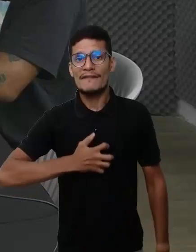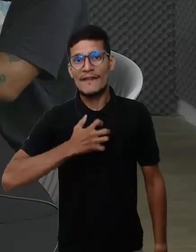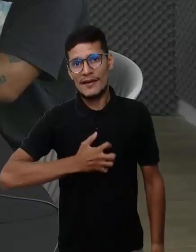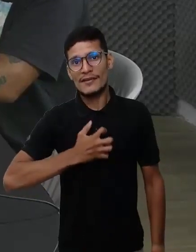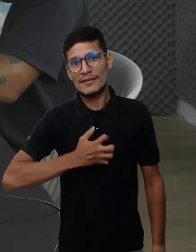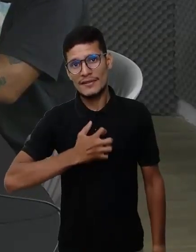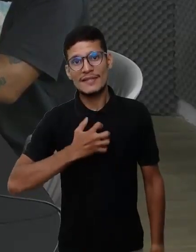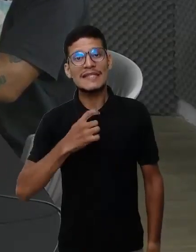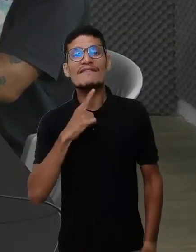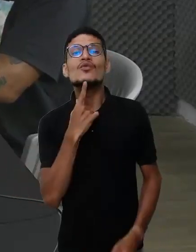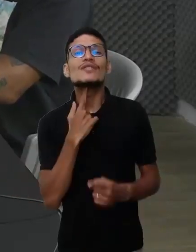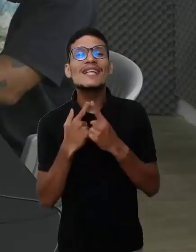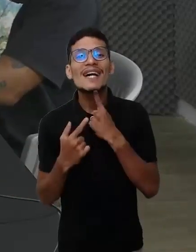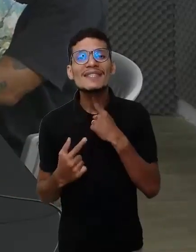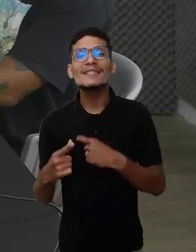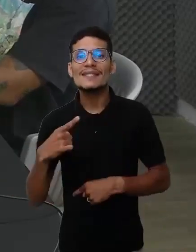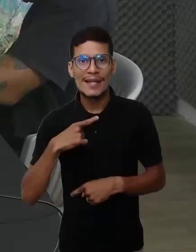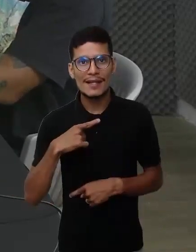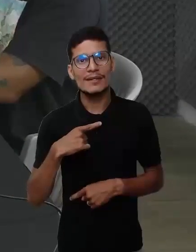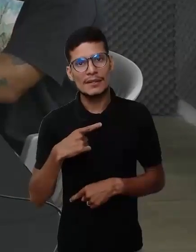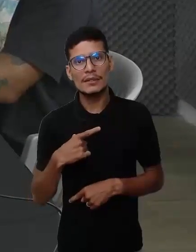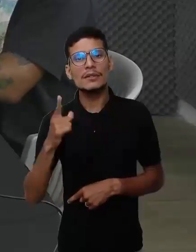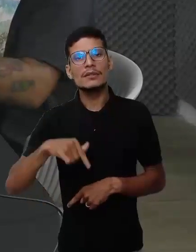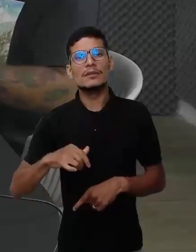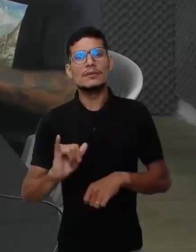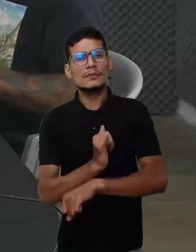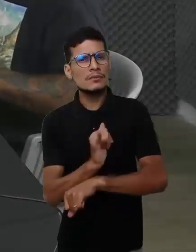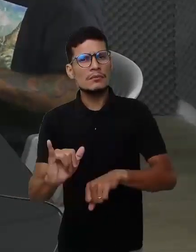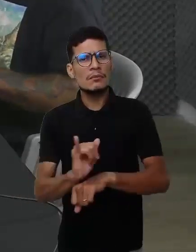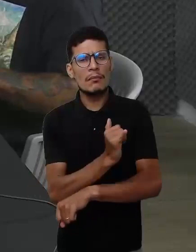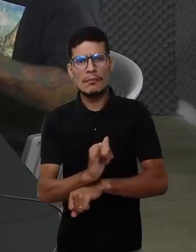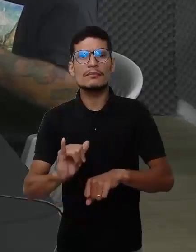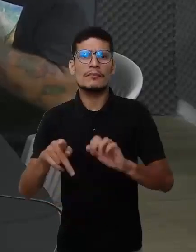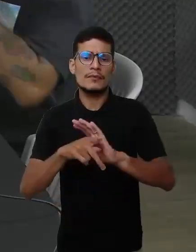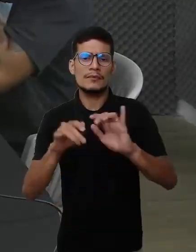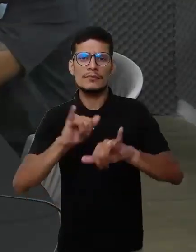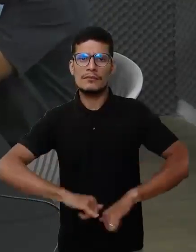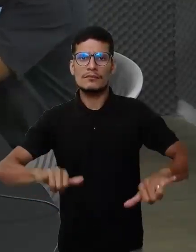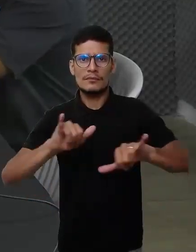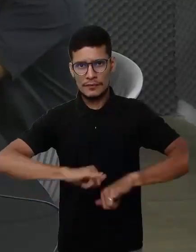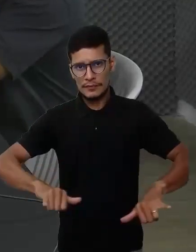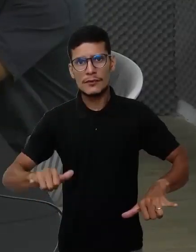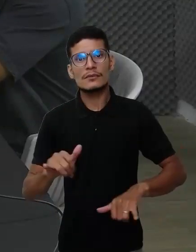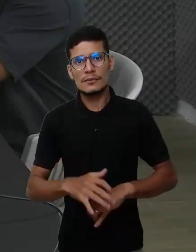a gente vai ter desejo de raiva. Uma estratégia de Exato. mercado isso, então, né? É o medo que faz a gente consumir, né? Exato. Por exemplo. Então, a